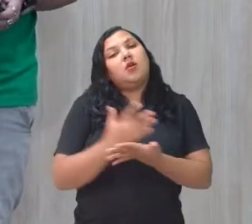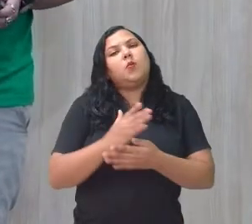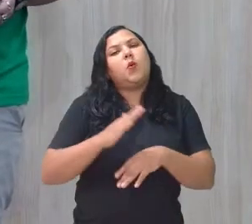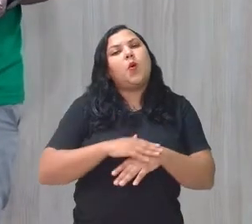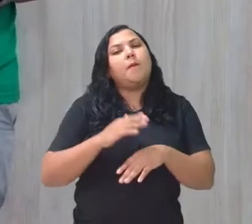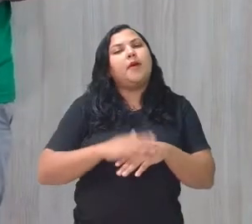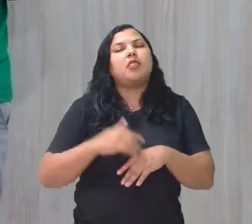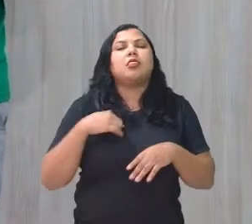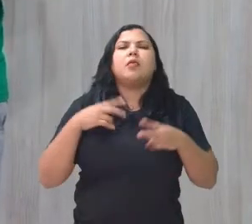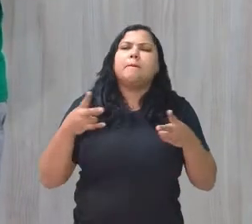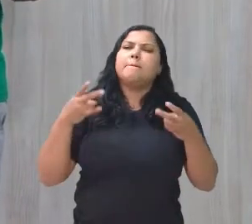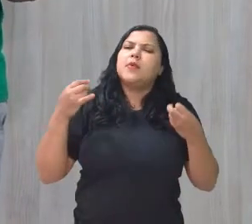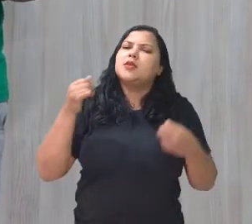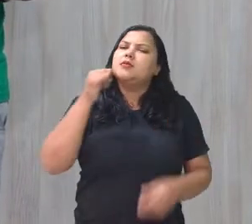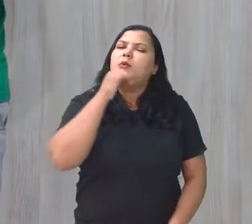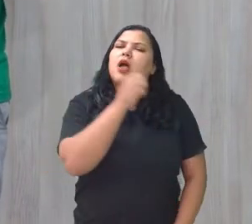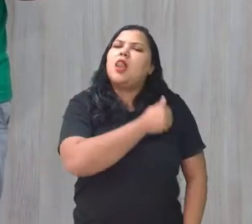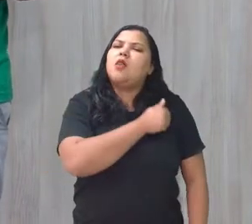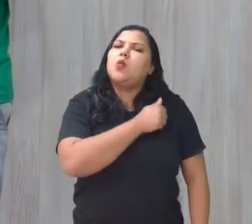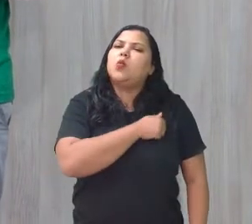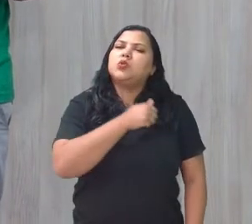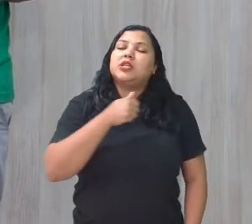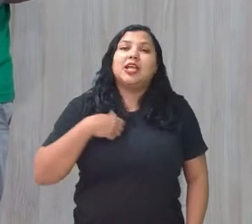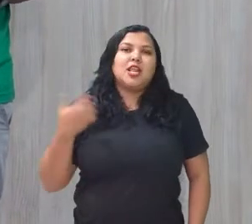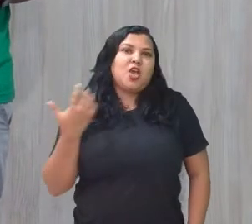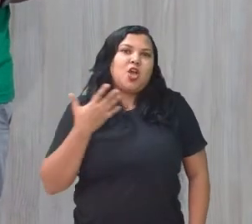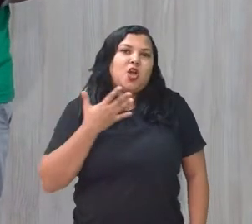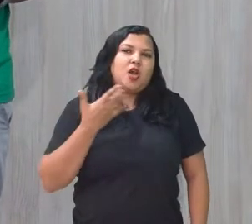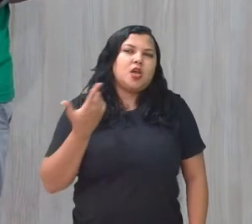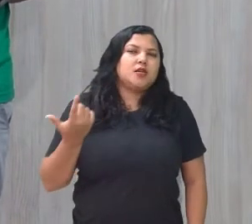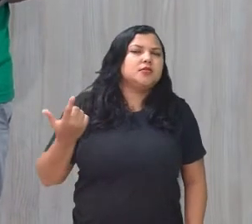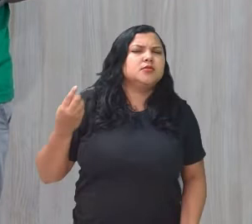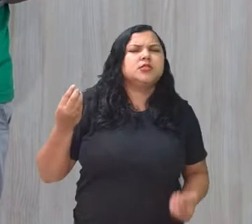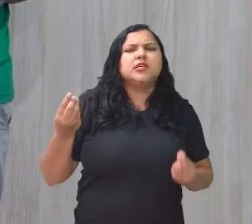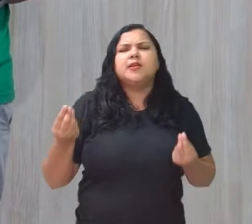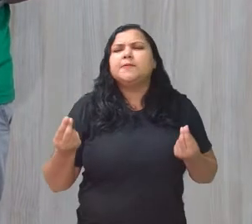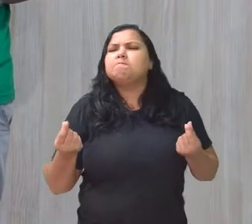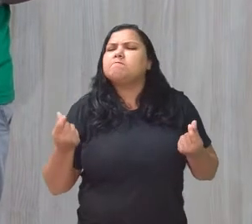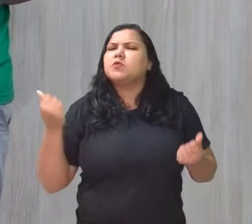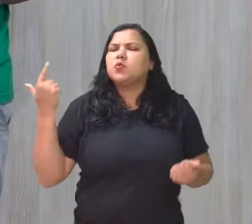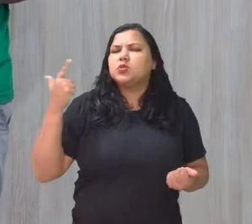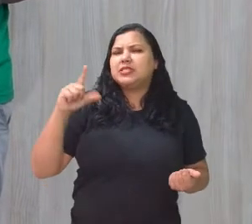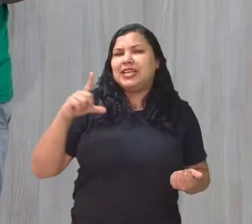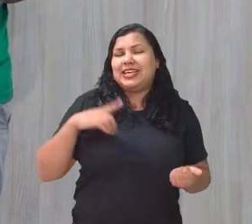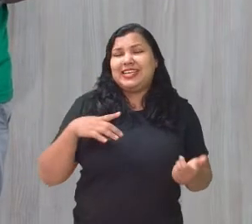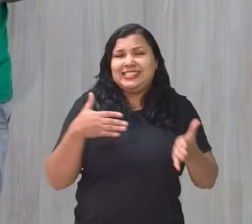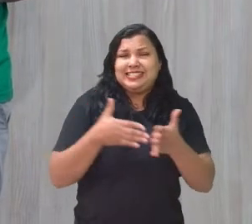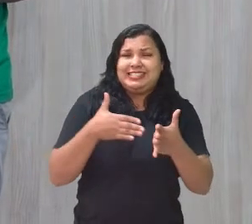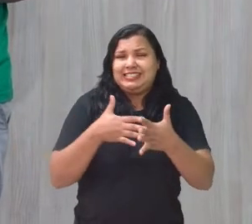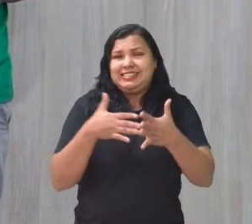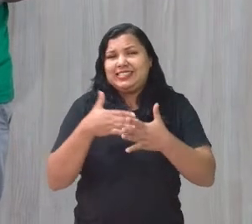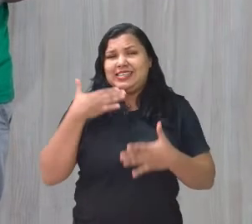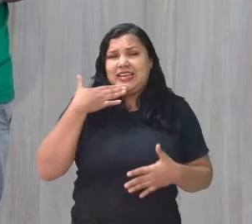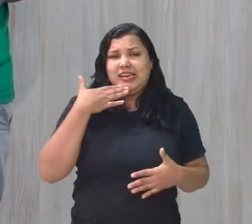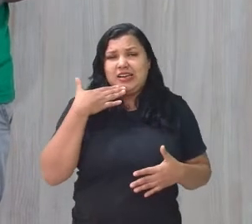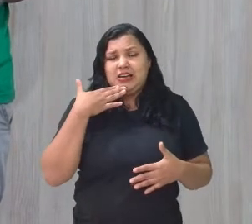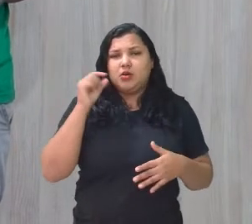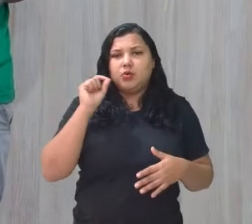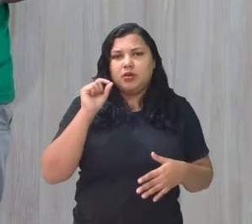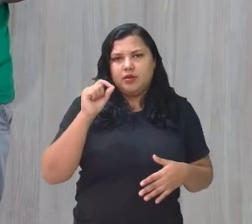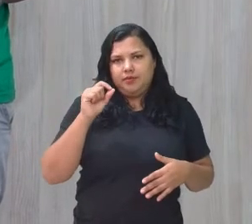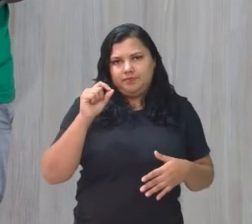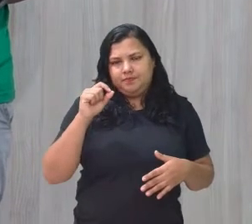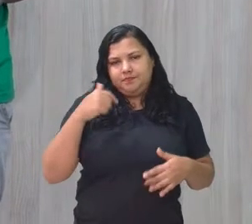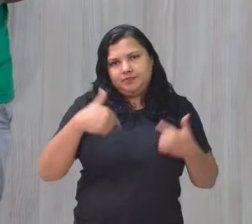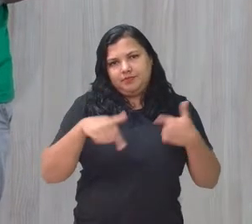aluno, ele é até um estudante que ele é bem desenrolado e ele acaba travando algumas coisas em porcentagem, é quando ele trabalha com